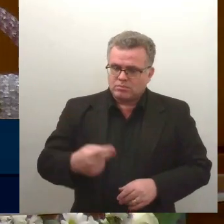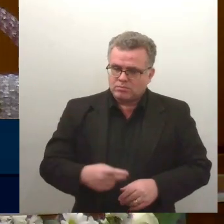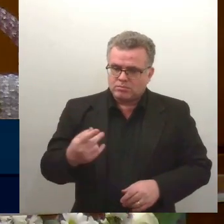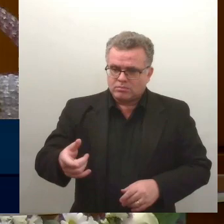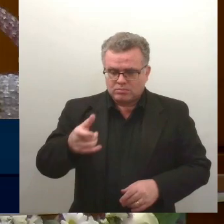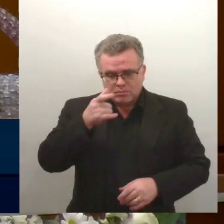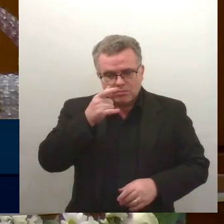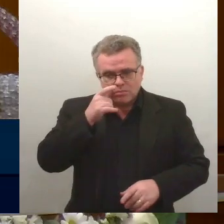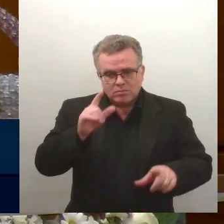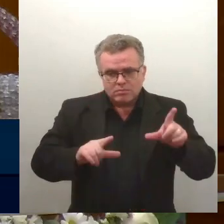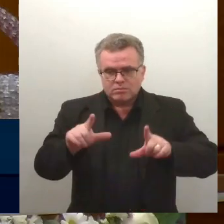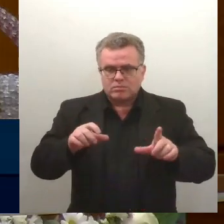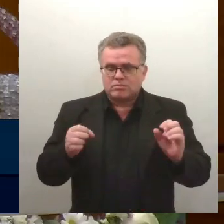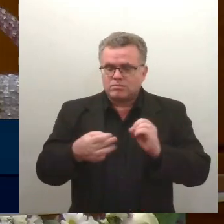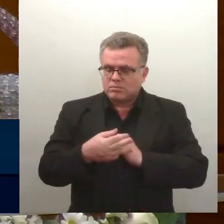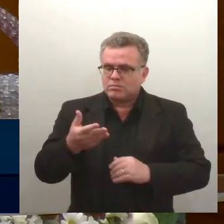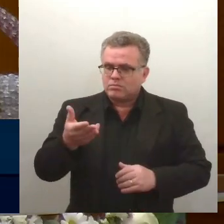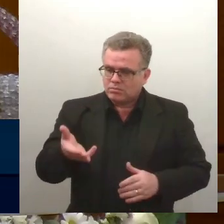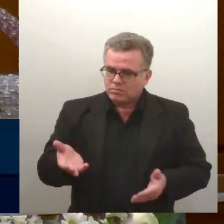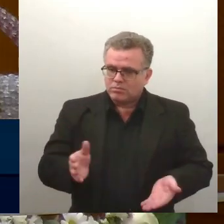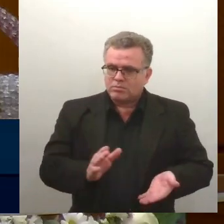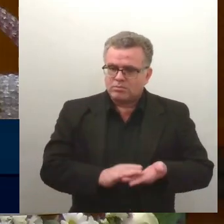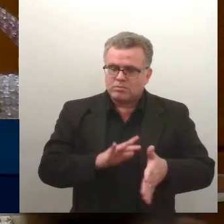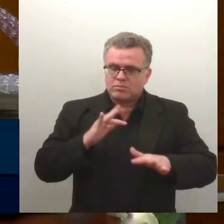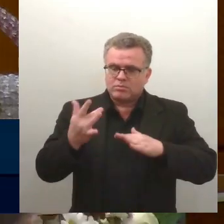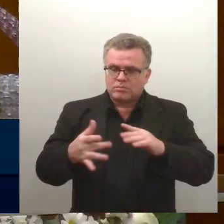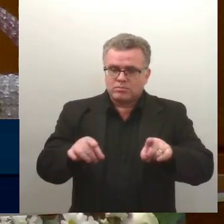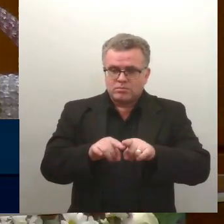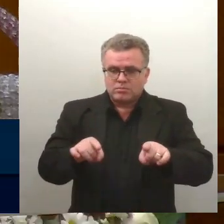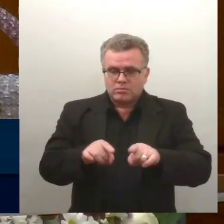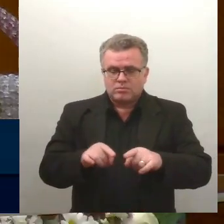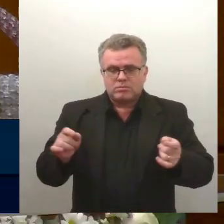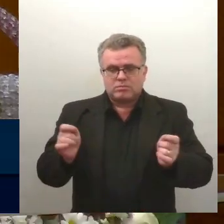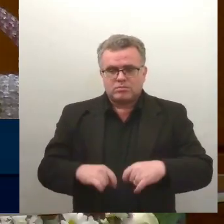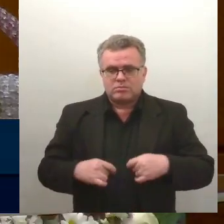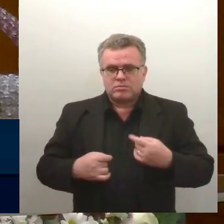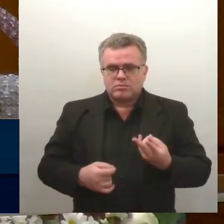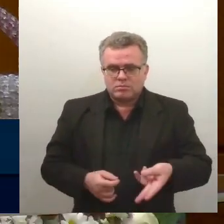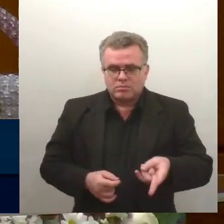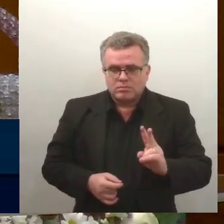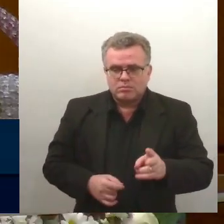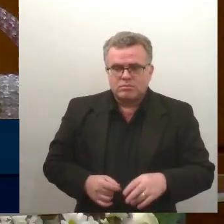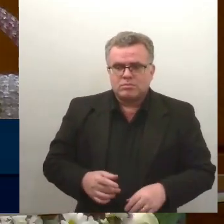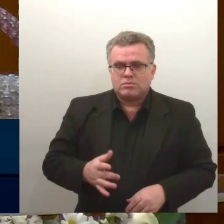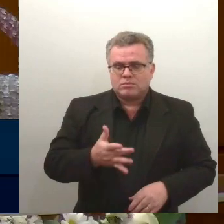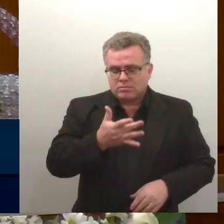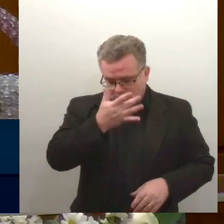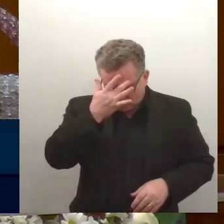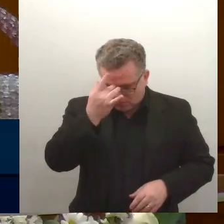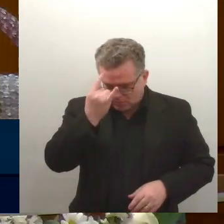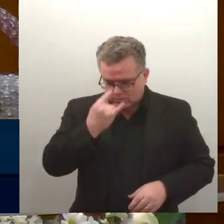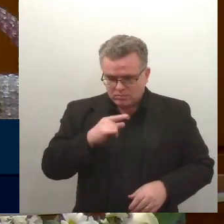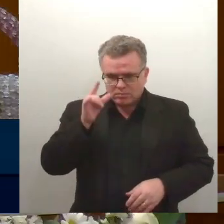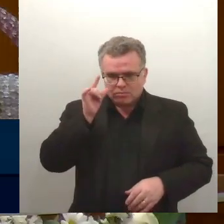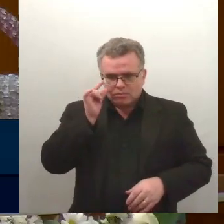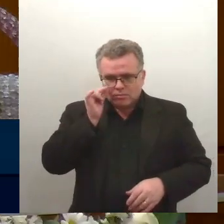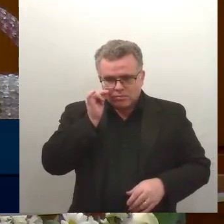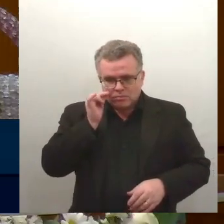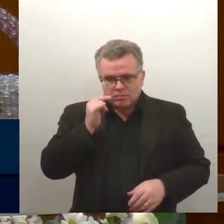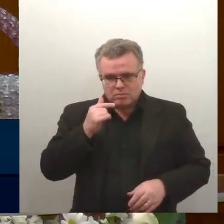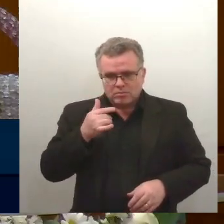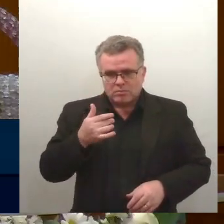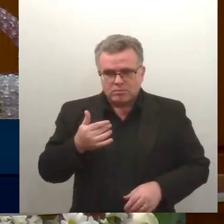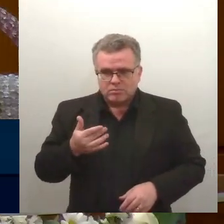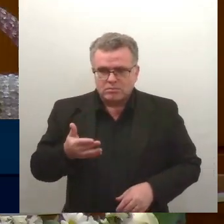redes sociais, e para contemplar as pessoas cegas e com baixa visão, que possam estar aqui presentes e que nos